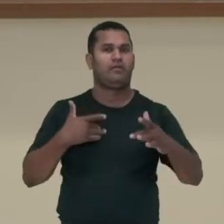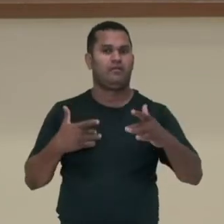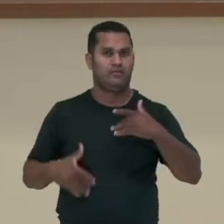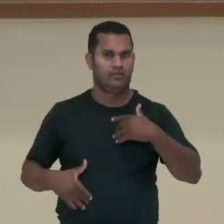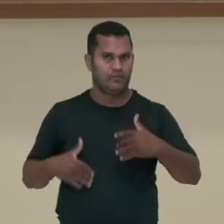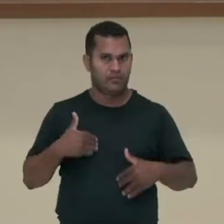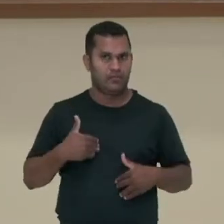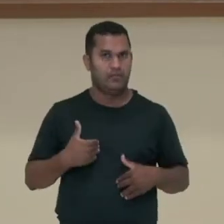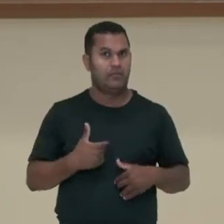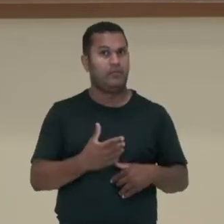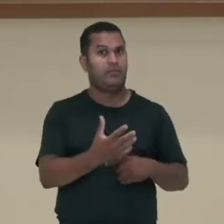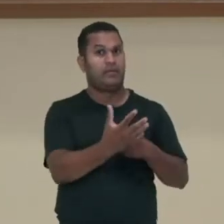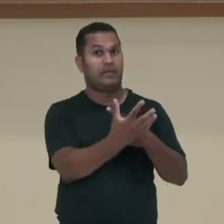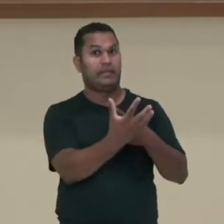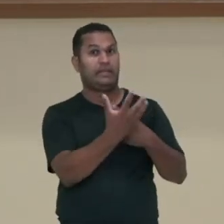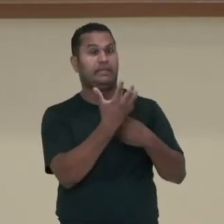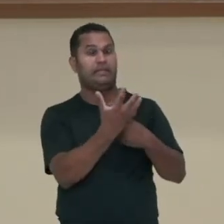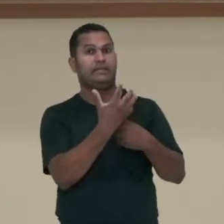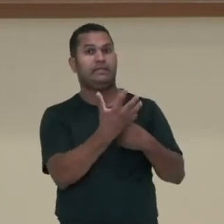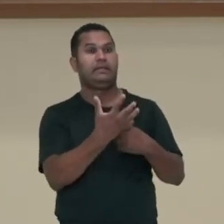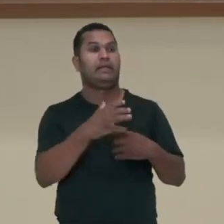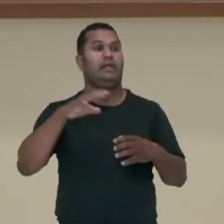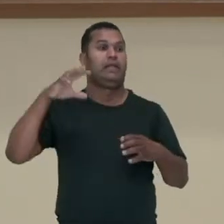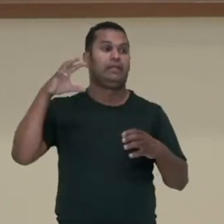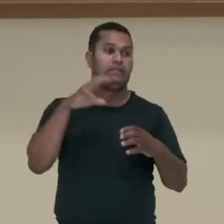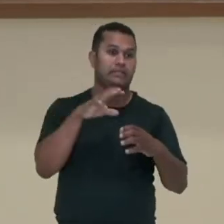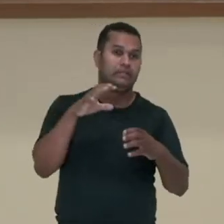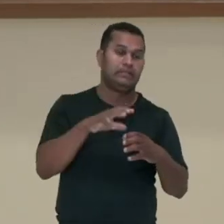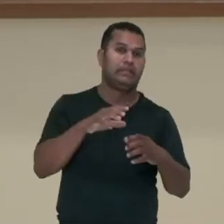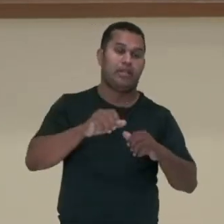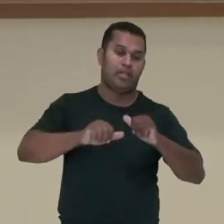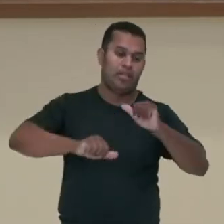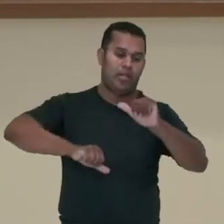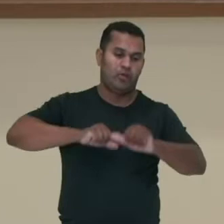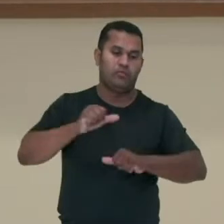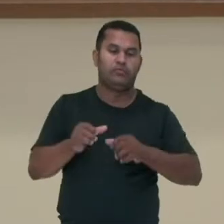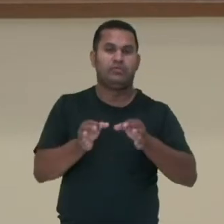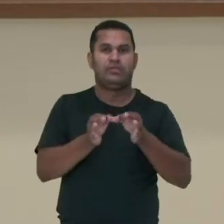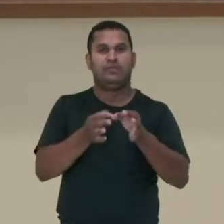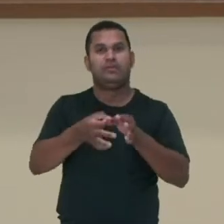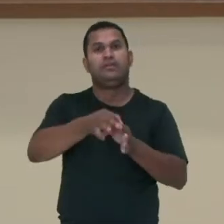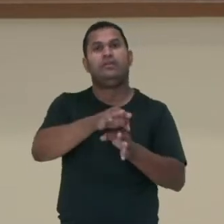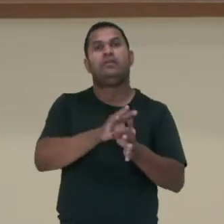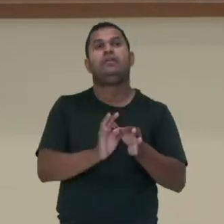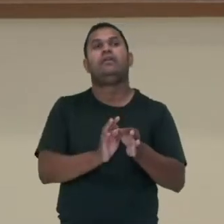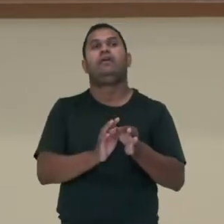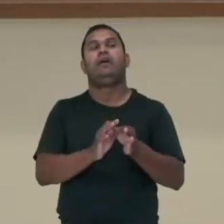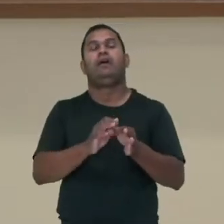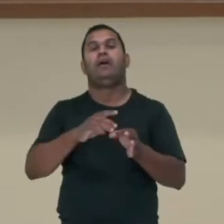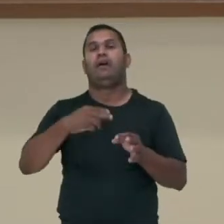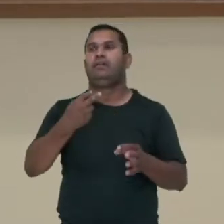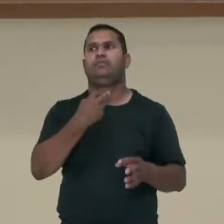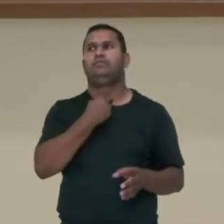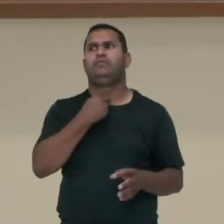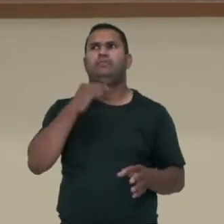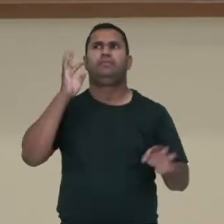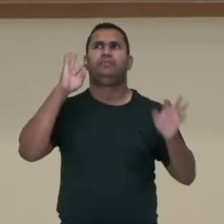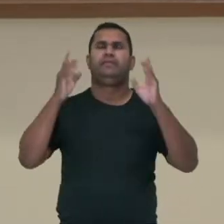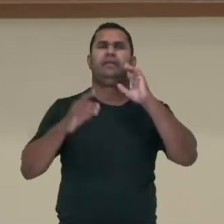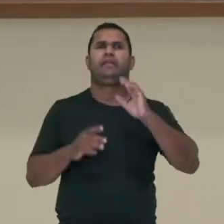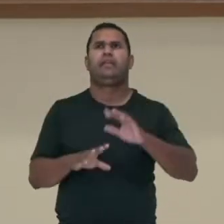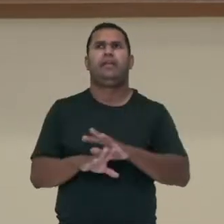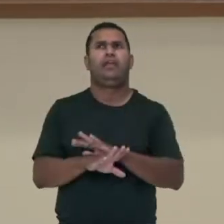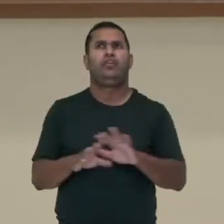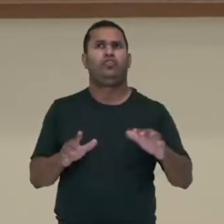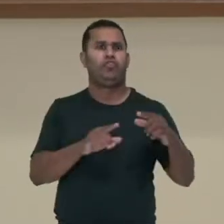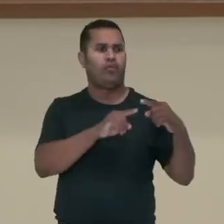e esses fatores externos também influenciam. Tá? A gente não pode pensar que apenas um